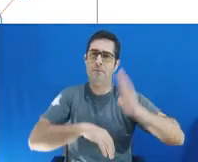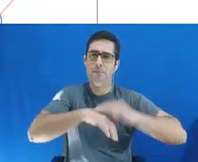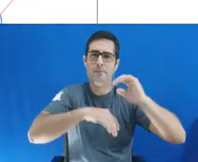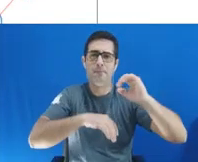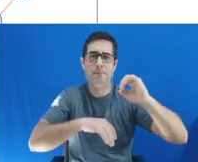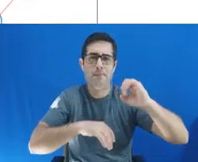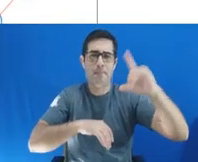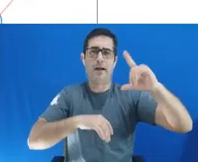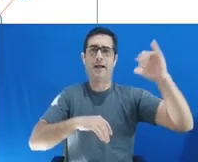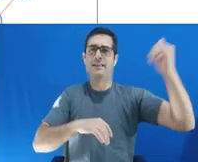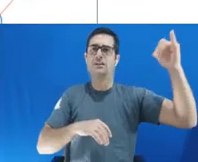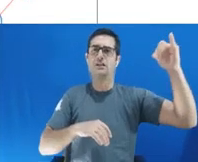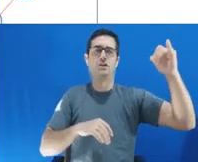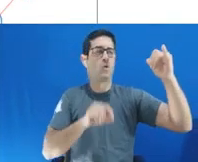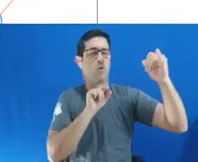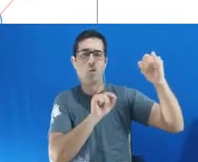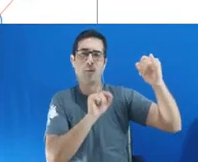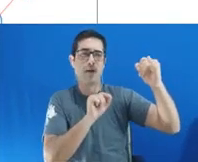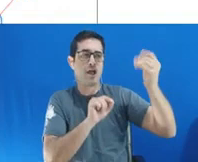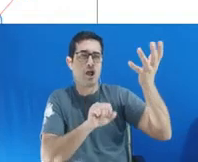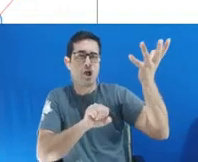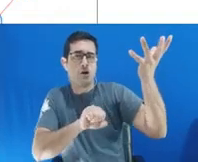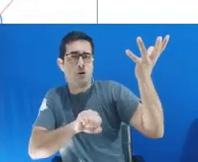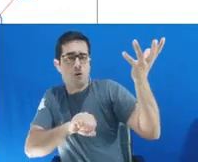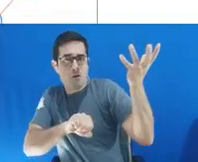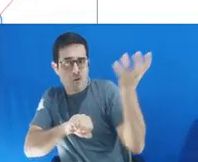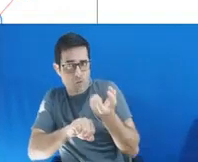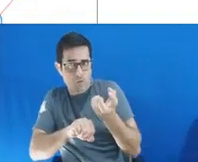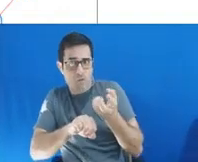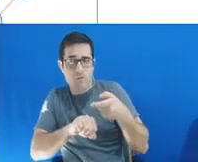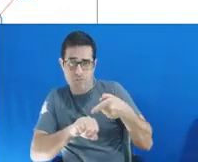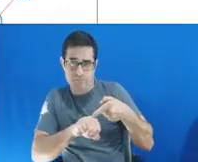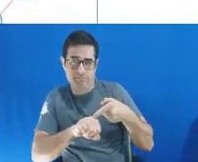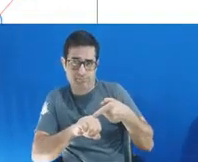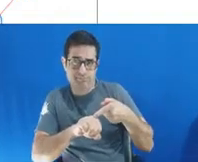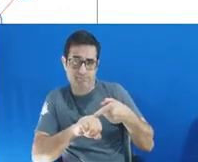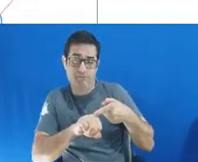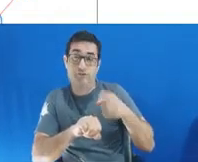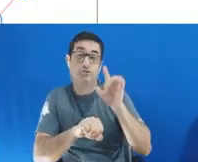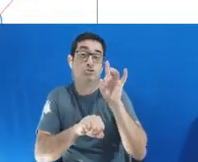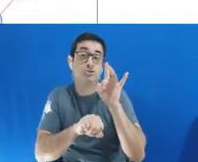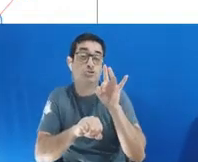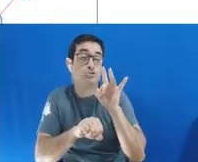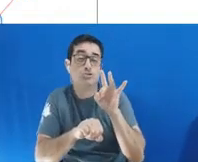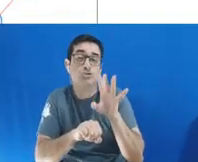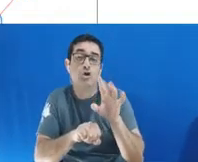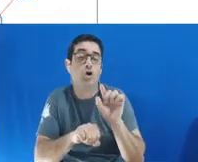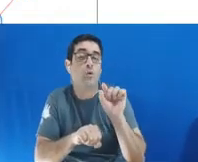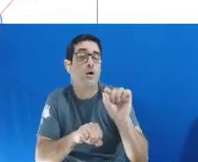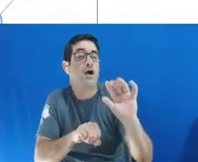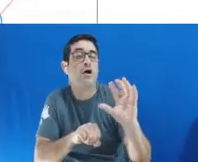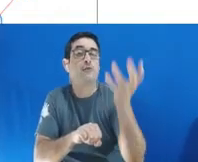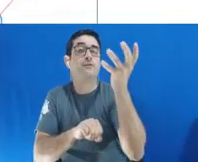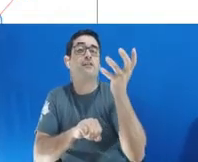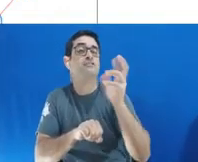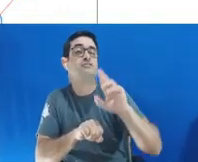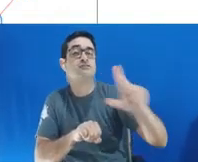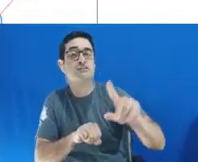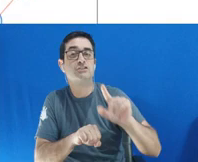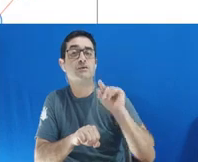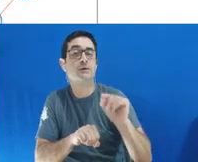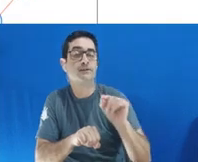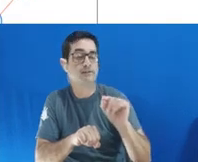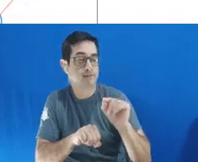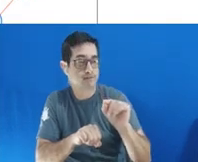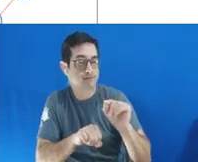mais energético, ele vai sentir uma atração pelo núcleo, né? Só que qual vai ser a